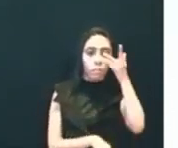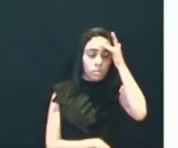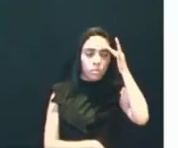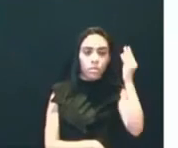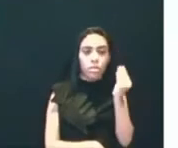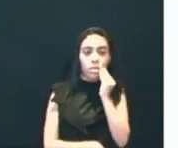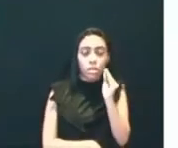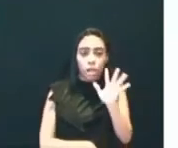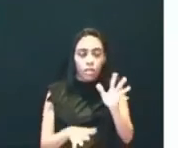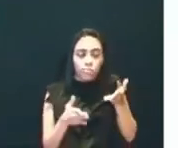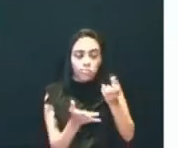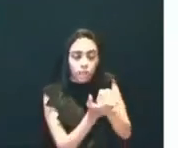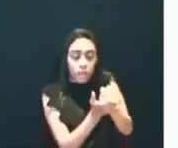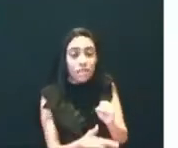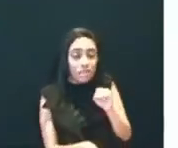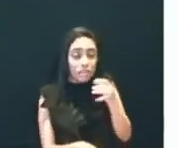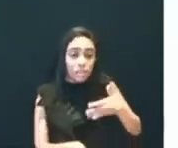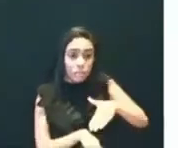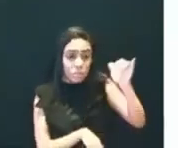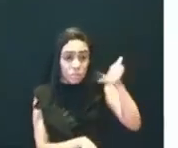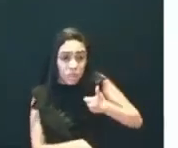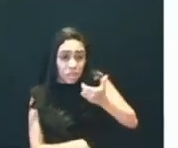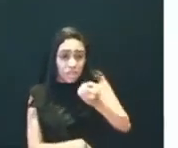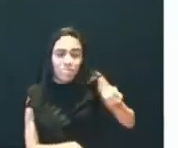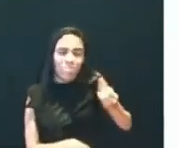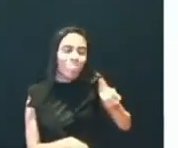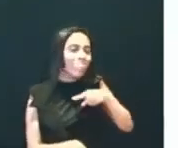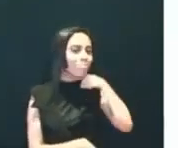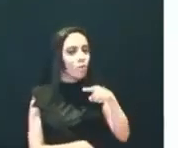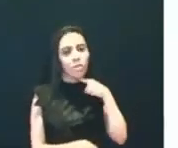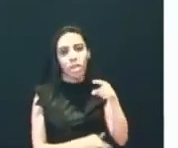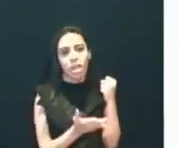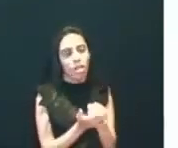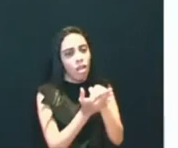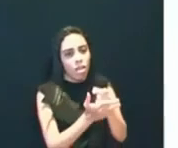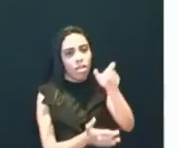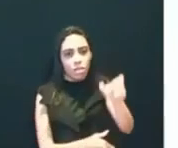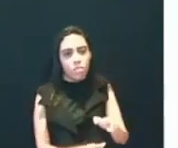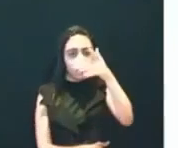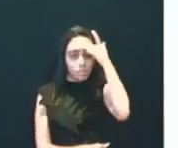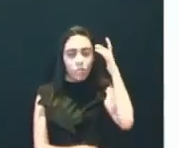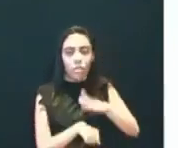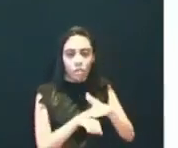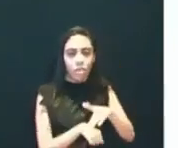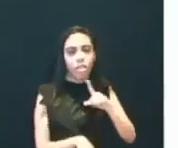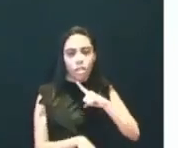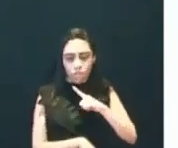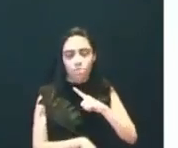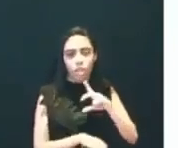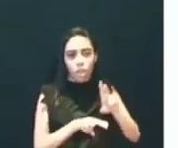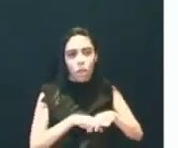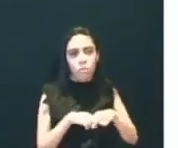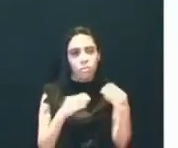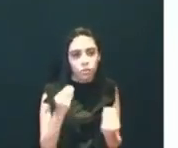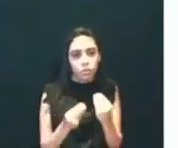paciente. Mas se passar dos 60 anos, eu já não consigo oferecer essa quimioterapia para o paciente com leucemia aguda. Então,